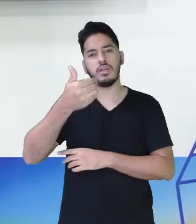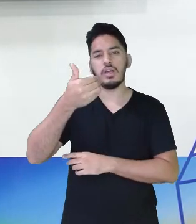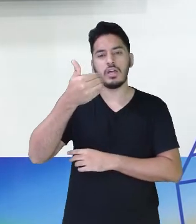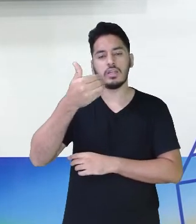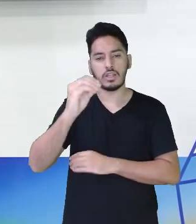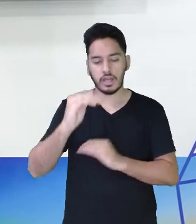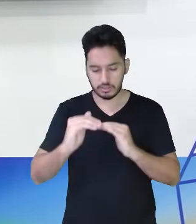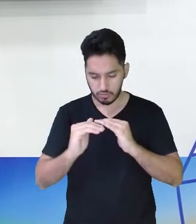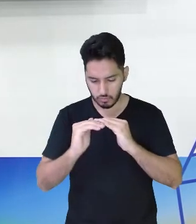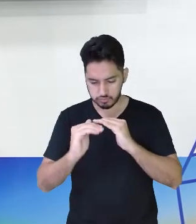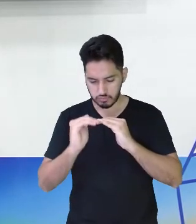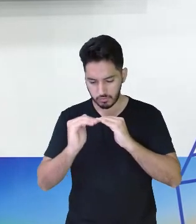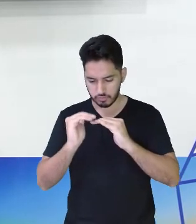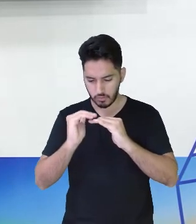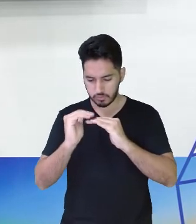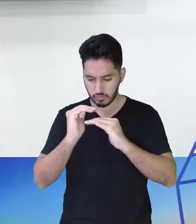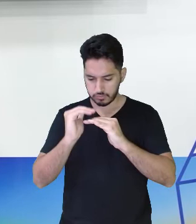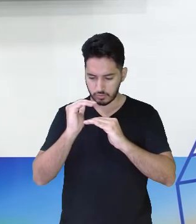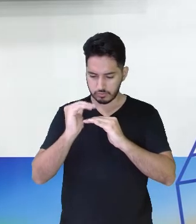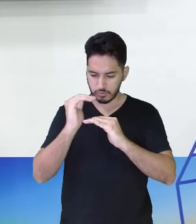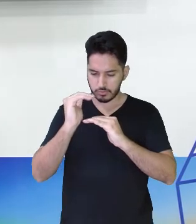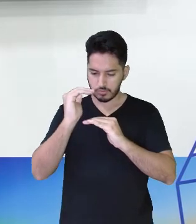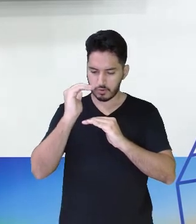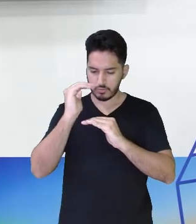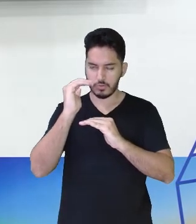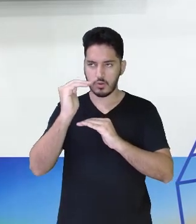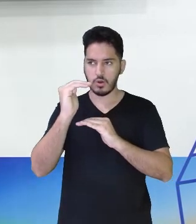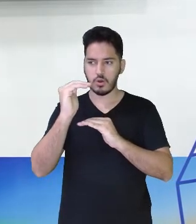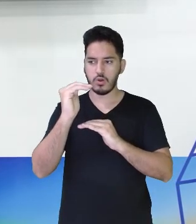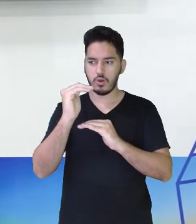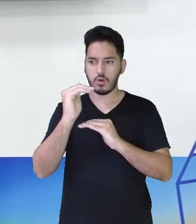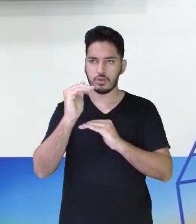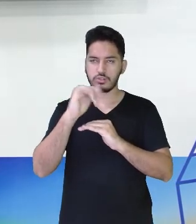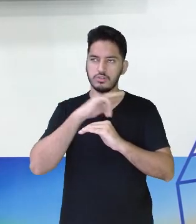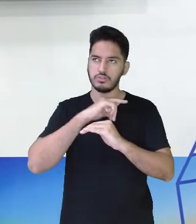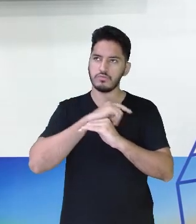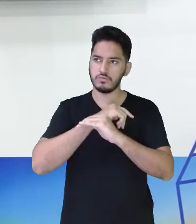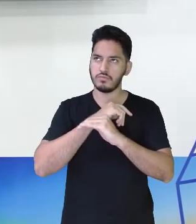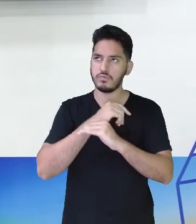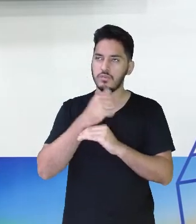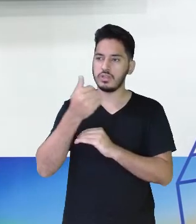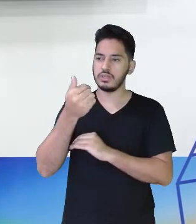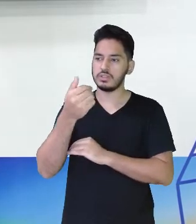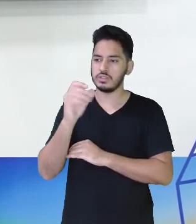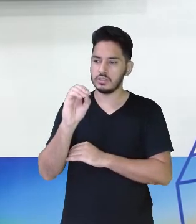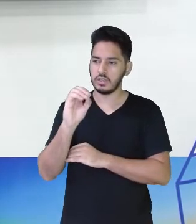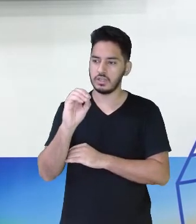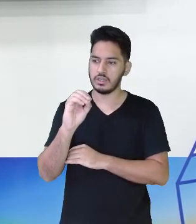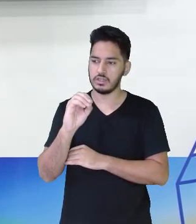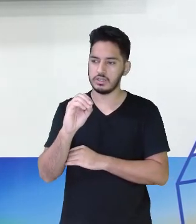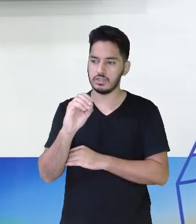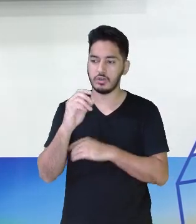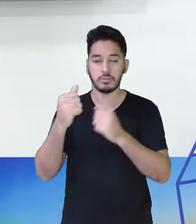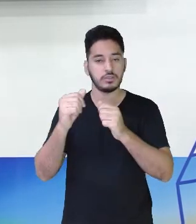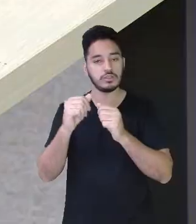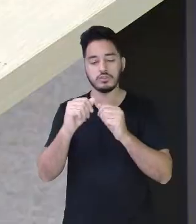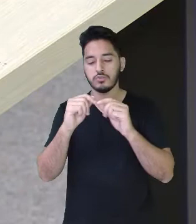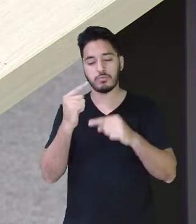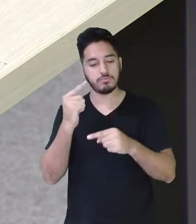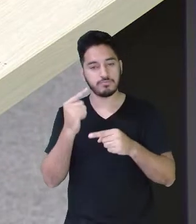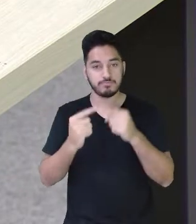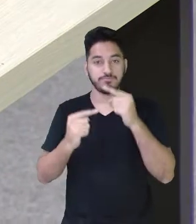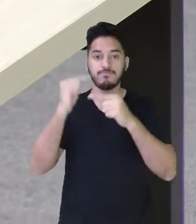essa, professora? Cada plaquinha vale 100. Se eu tiver 10 dessas, eu preciso pular de ordem.